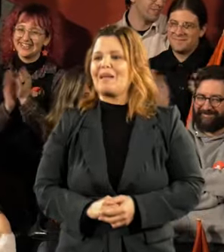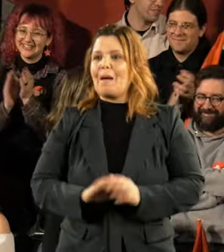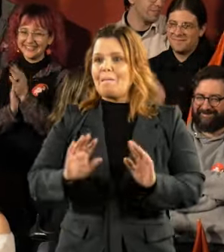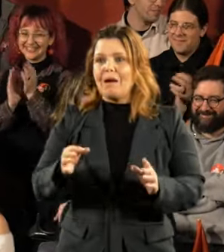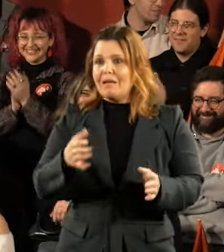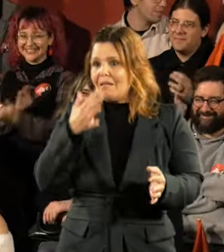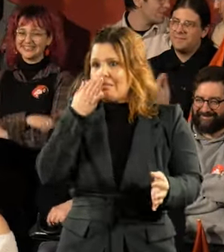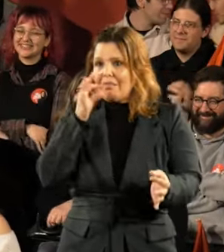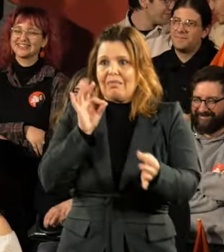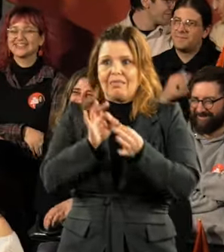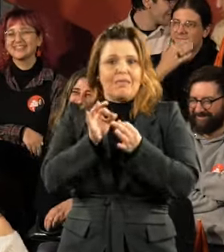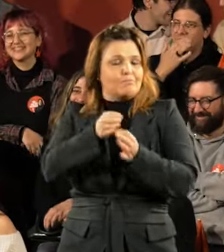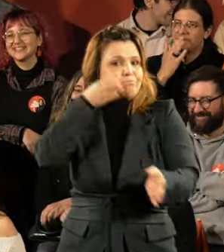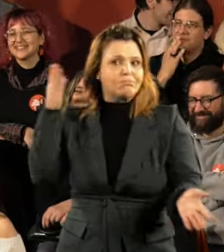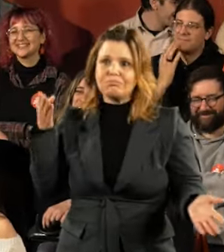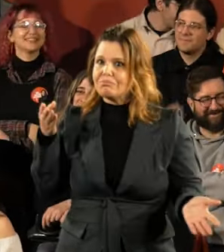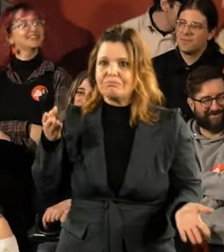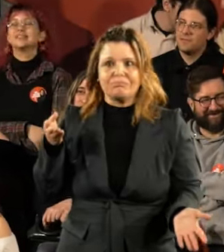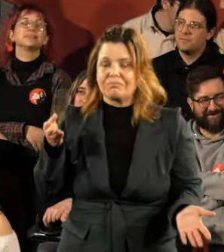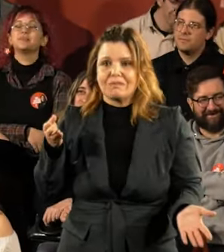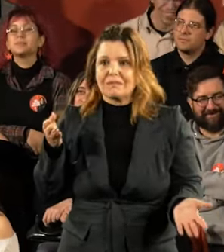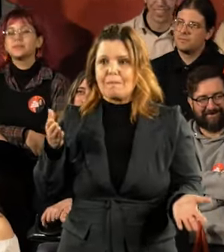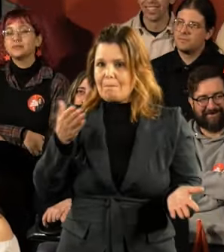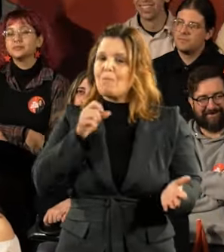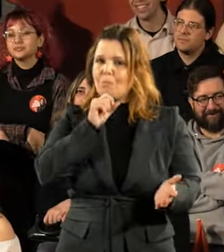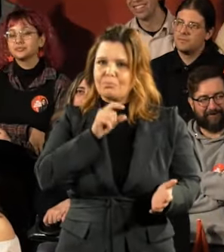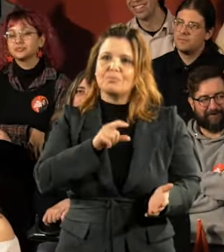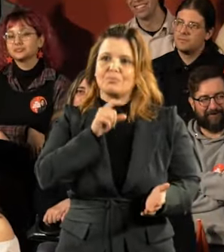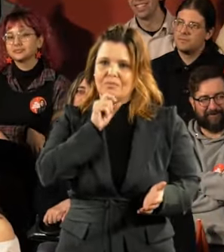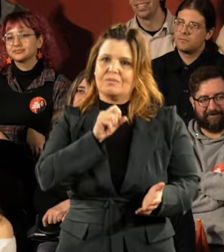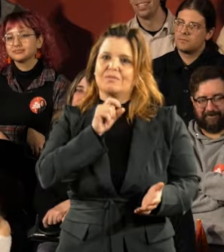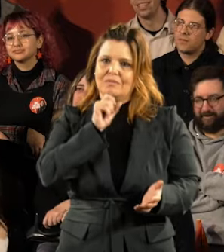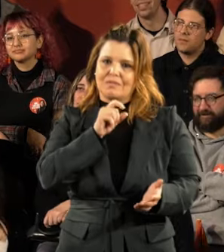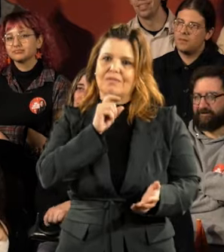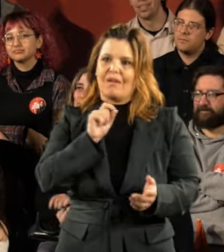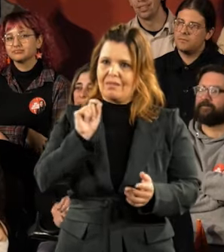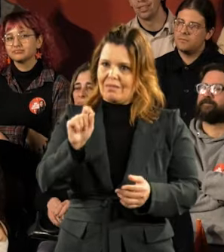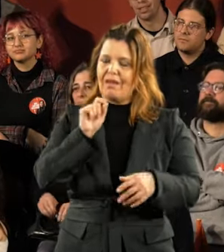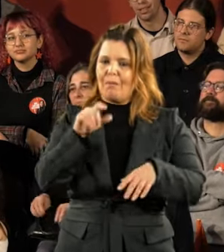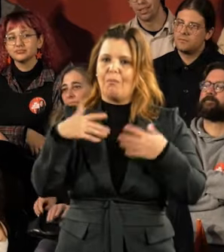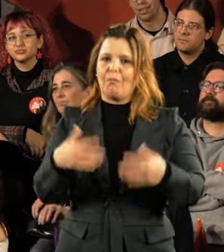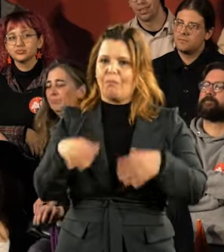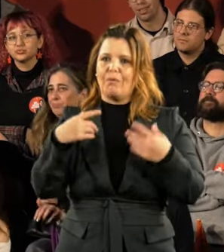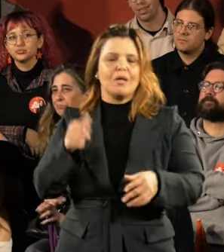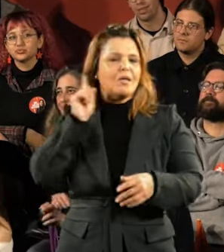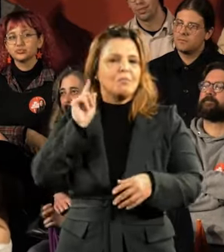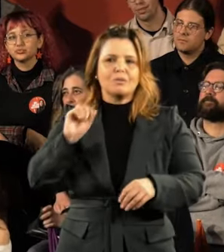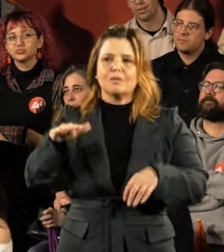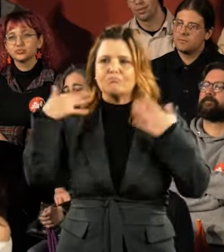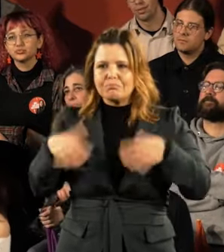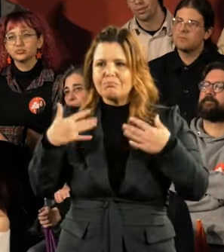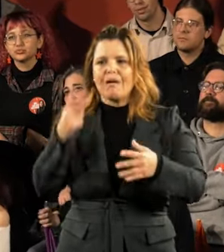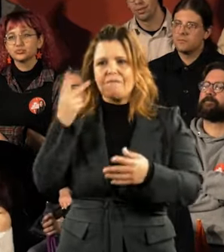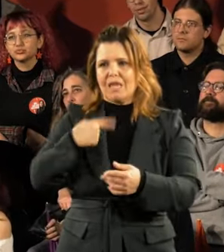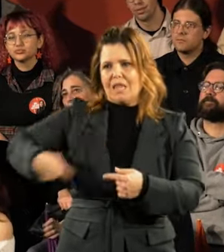instante é um instante mas pode bem ser um tempo absolutamente decisivo nas